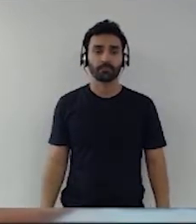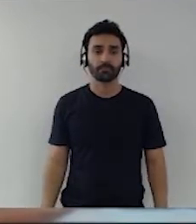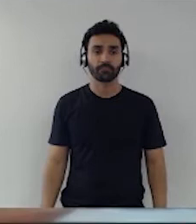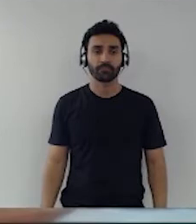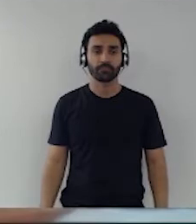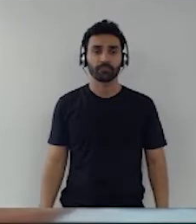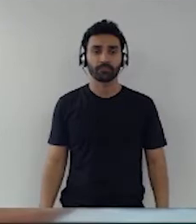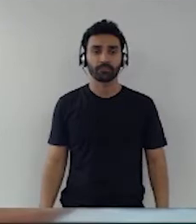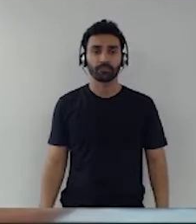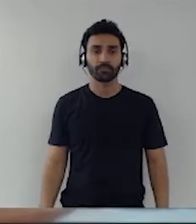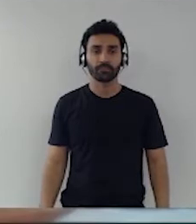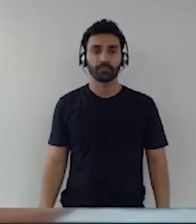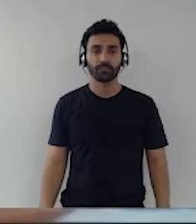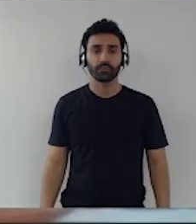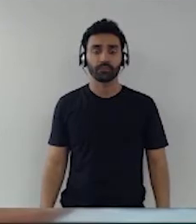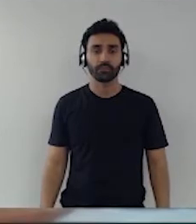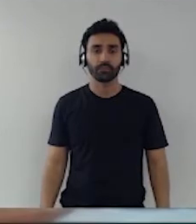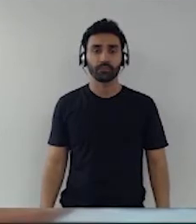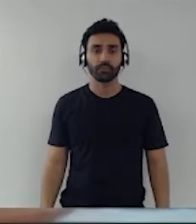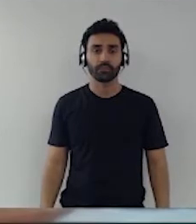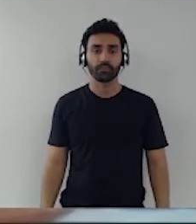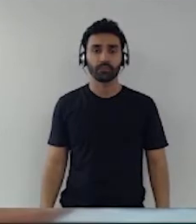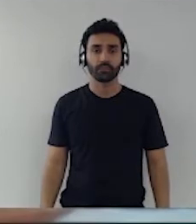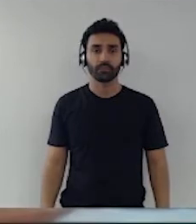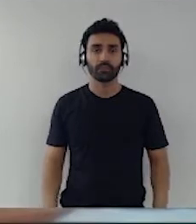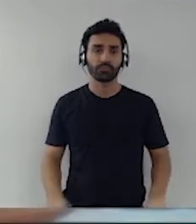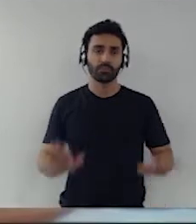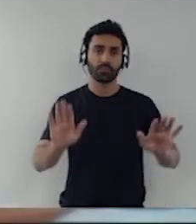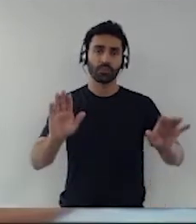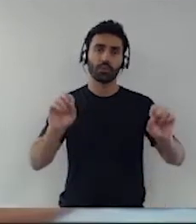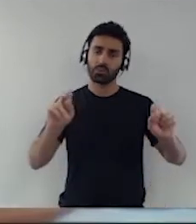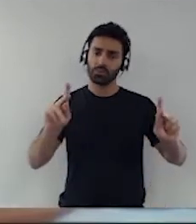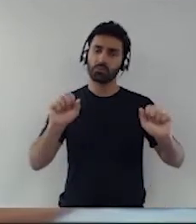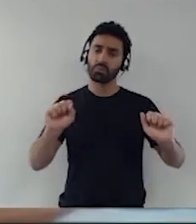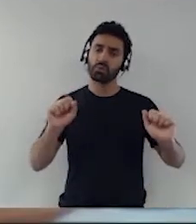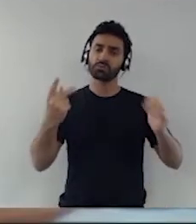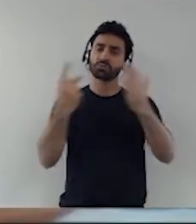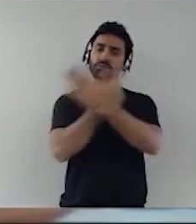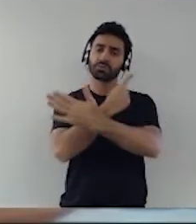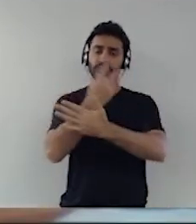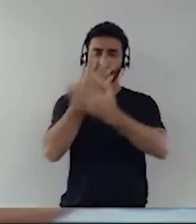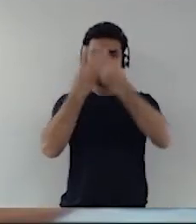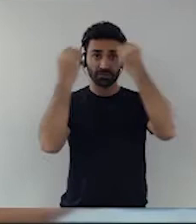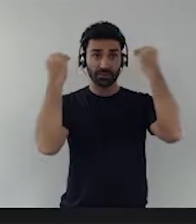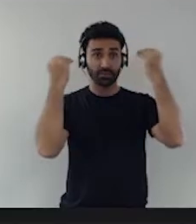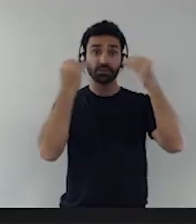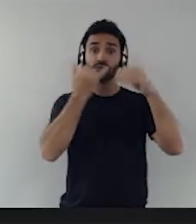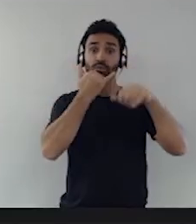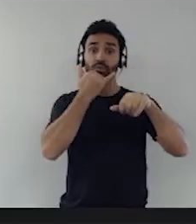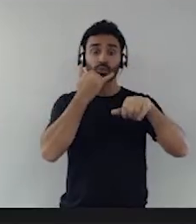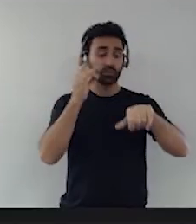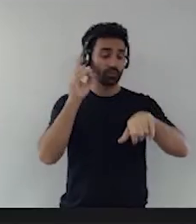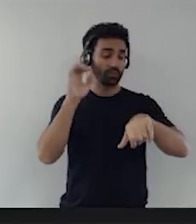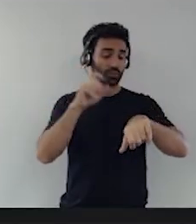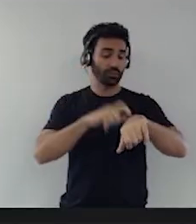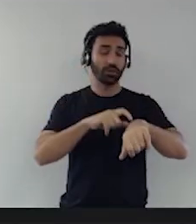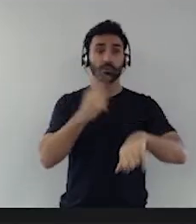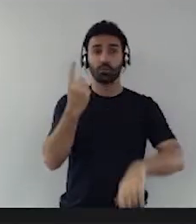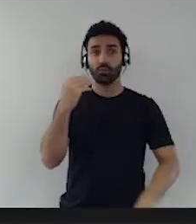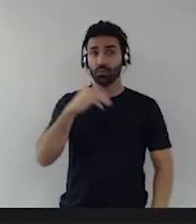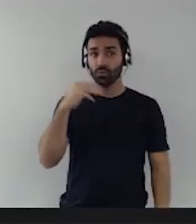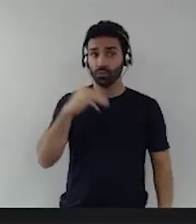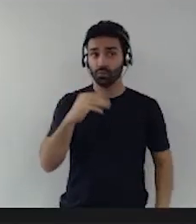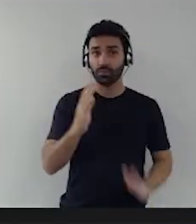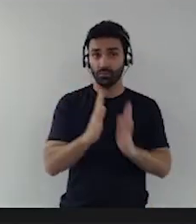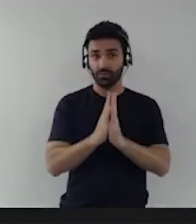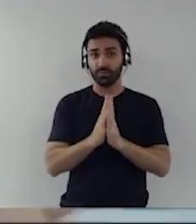e será que ela não tem direito? Eu acho que ela tem direito ao esquecimento, sim. Doutora Inês, nós temos 1 minuto, tá? Por